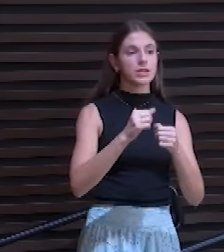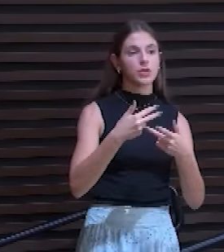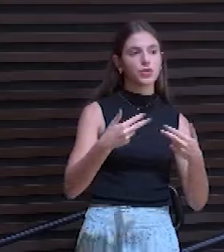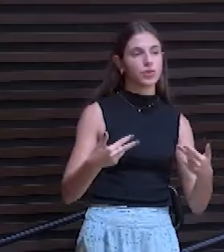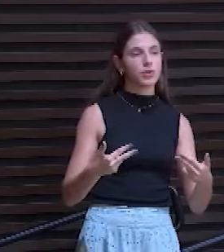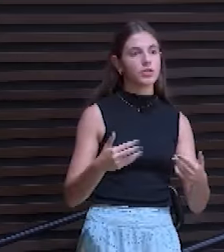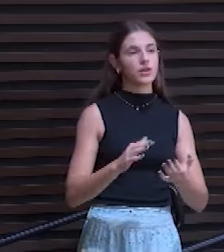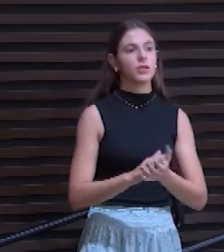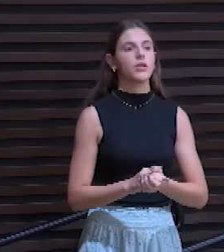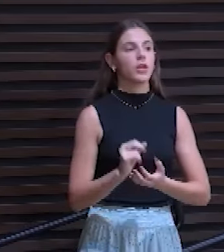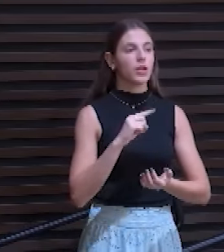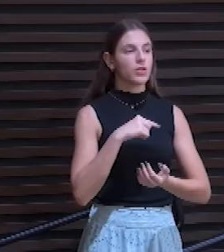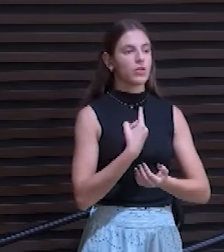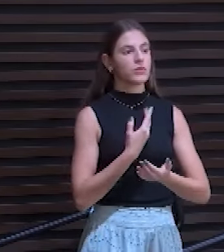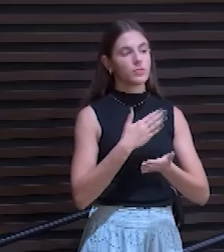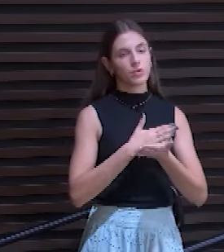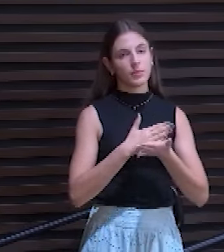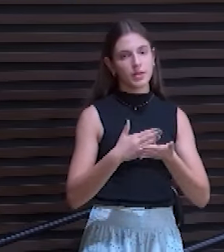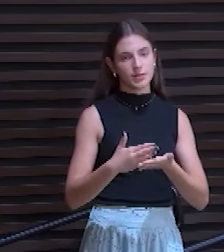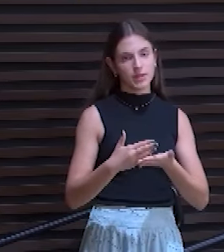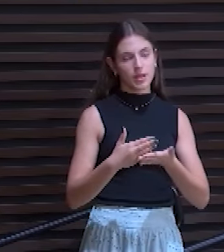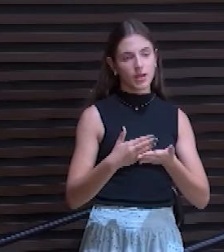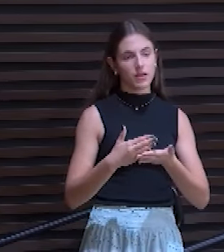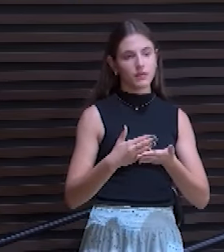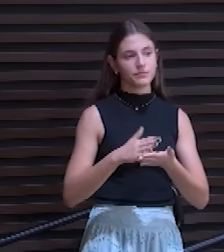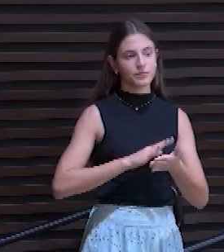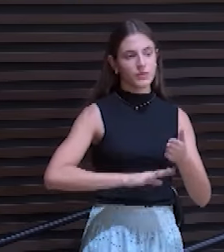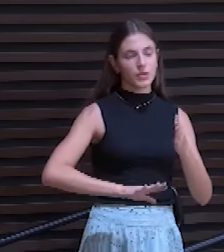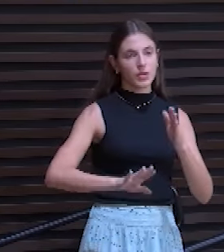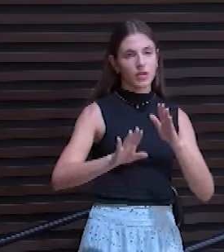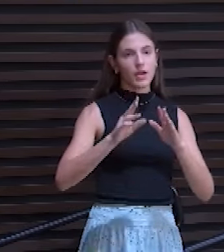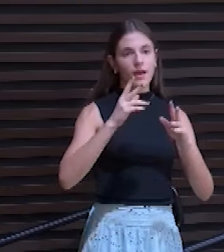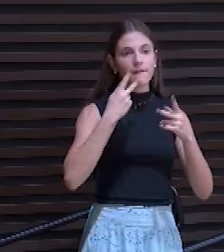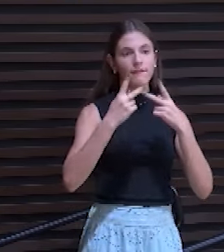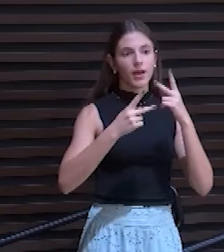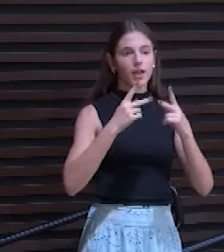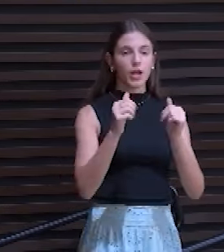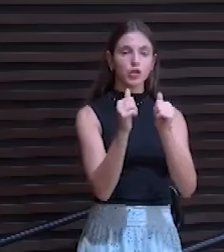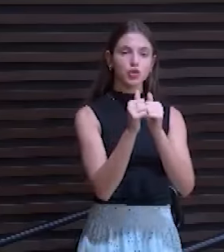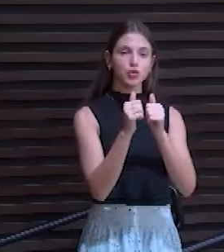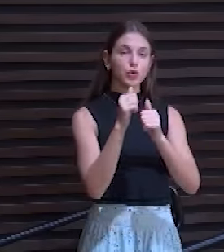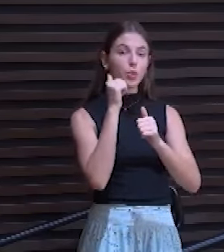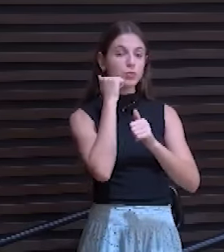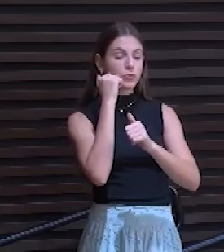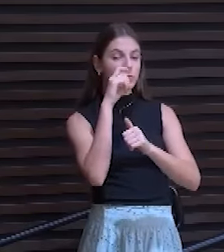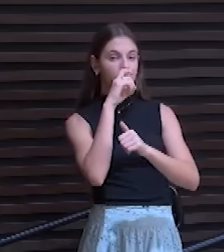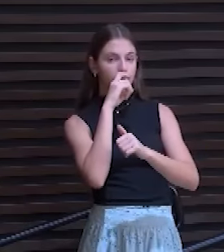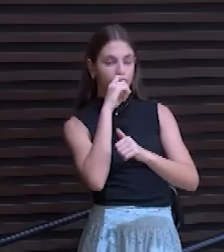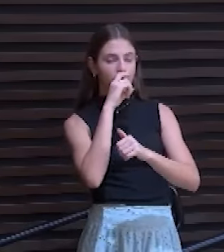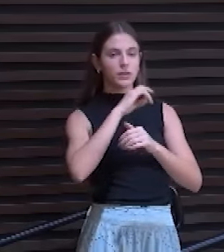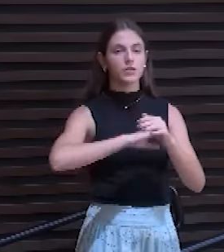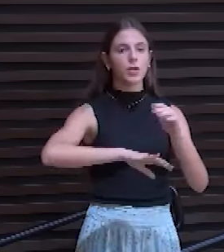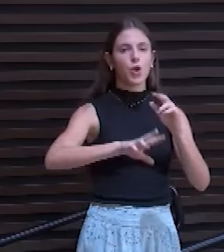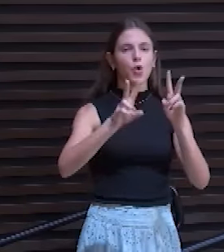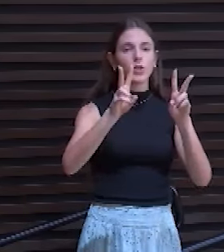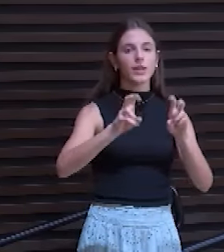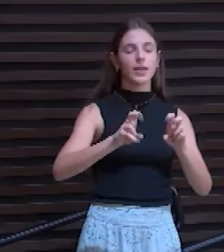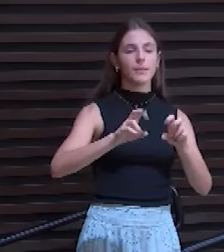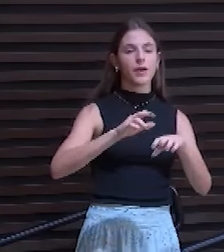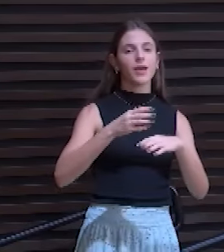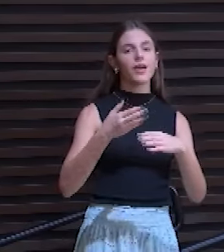começar a tratar com os pais aqui, a depressão e graça, um livro excelente que o nosso